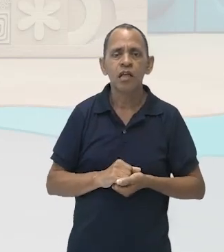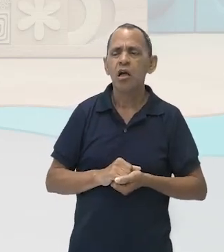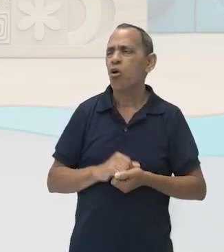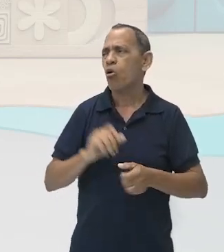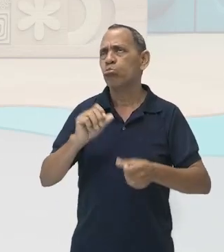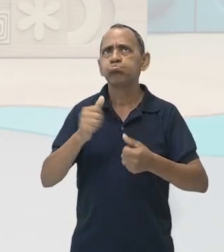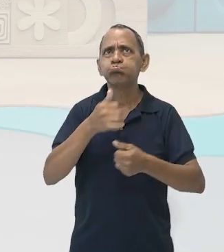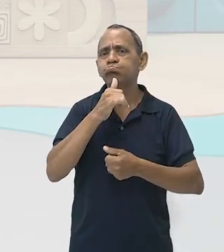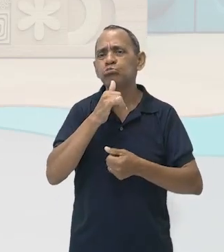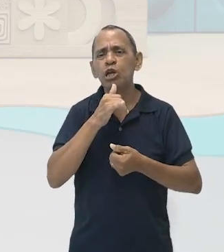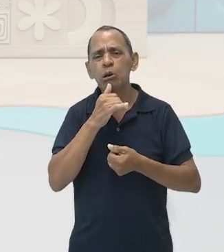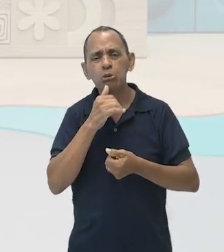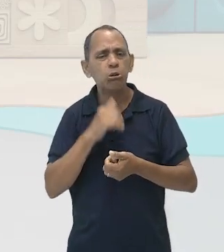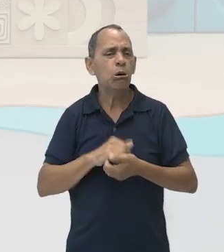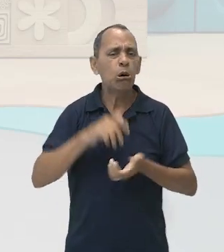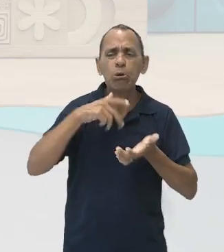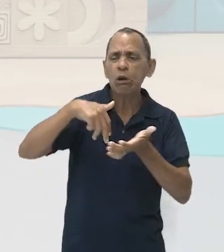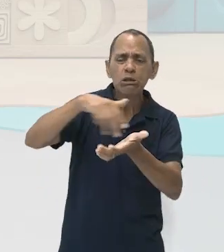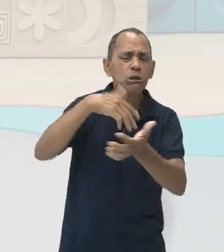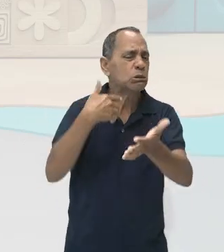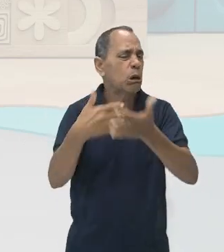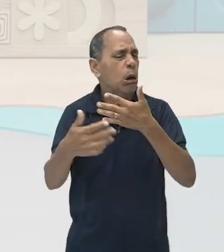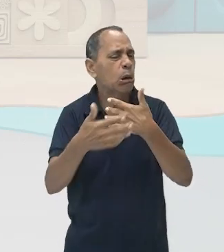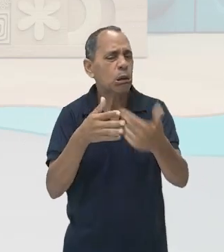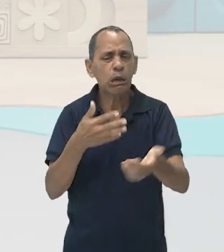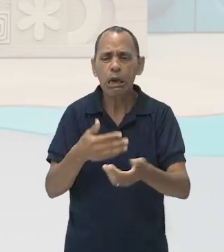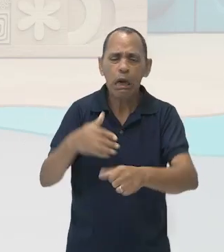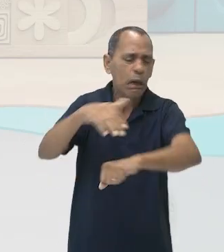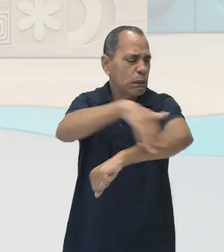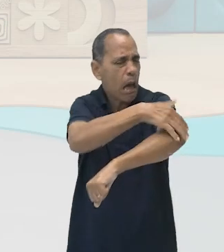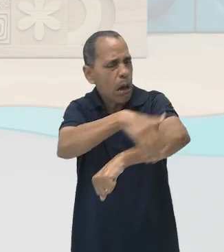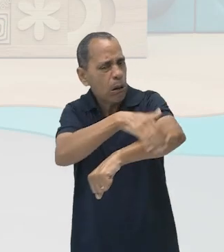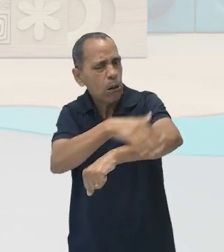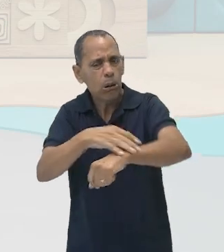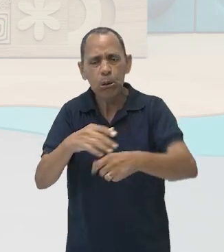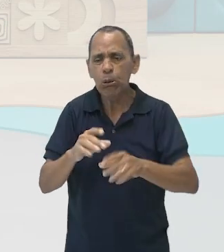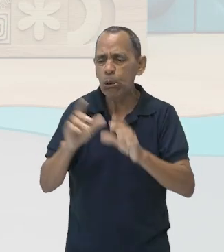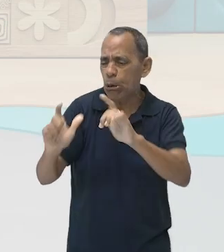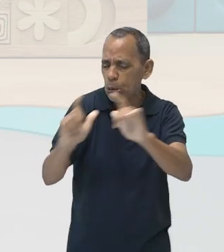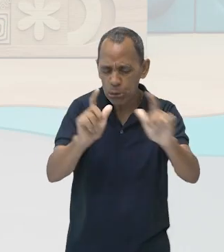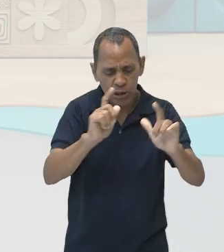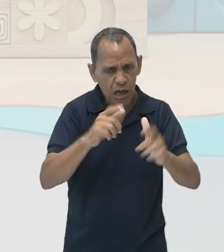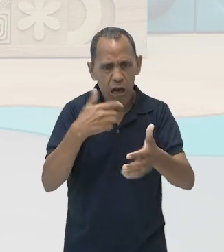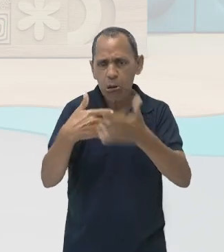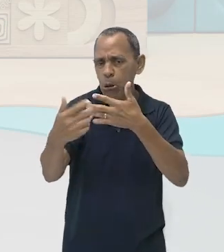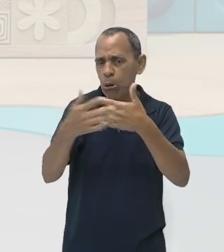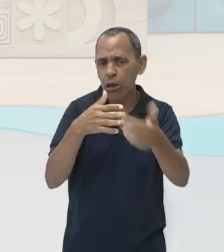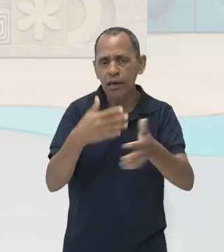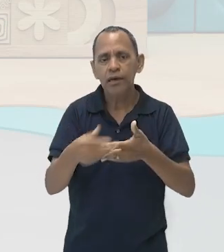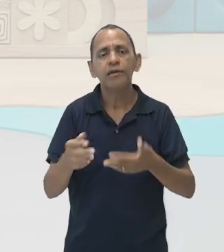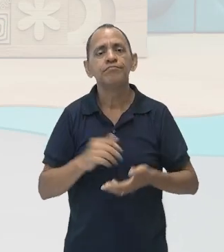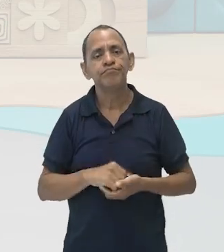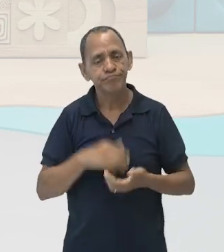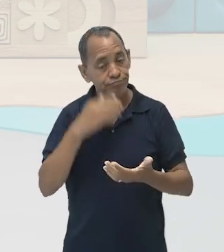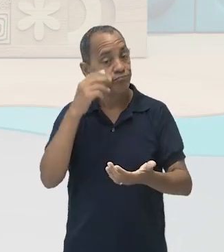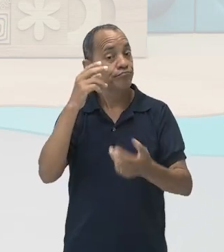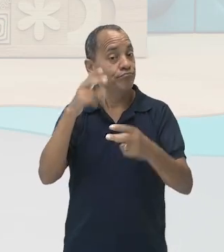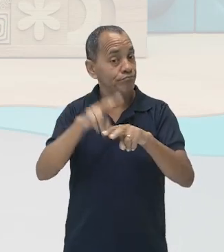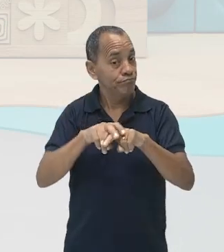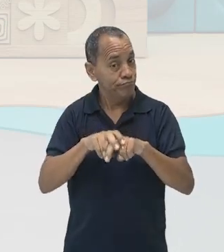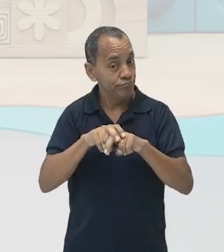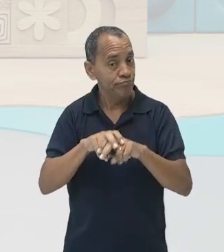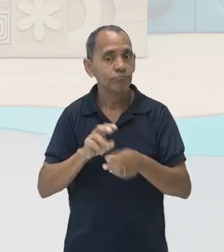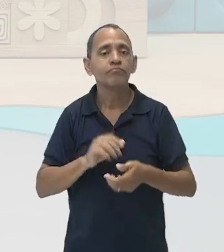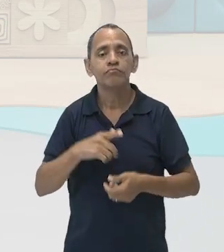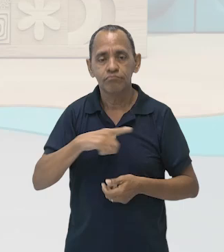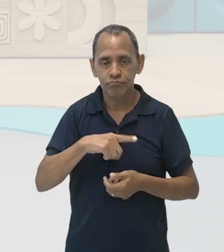que as pessoas fazem ali na esquina ou em qualquer outro lugar, tá certo? Então ela acabou recebendo esse nome, trocando aí